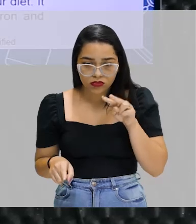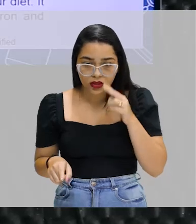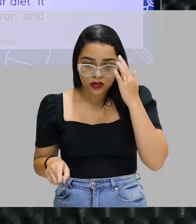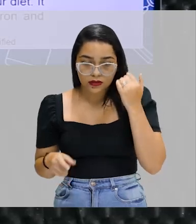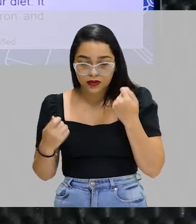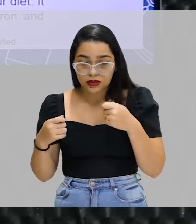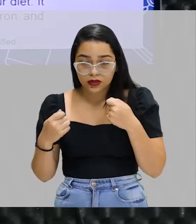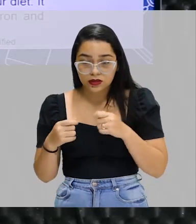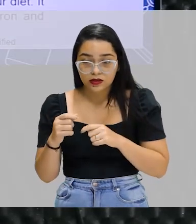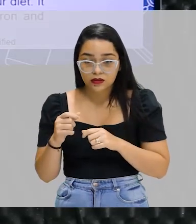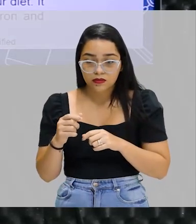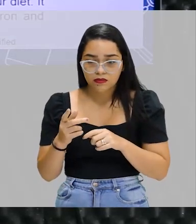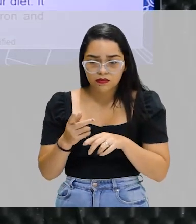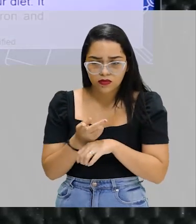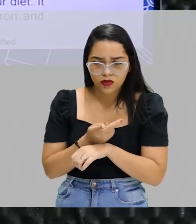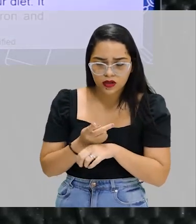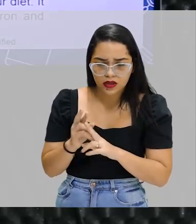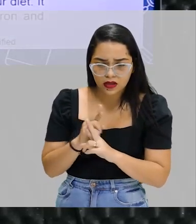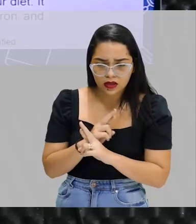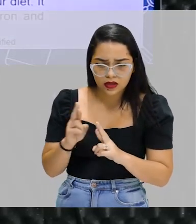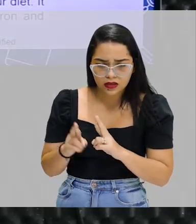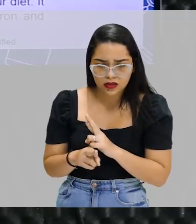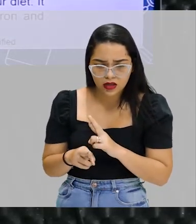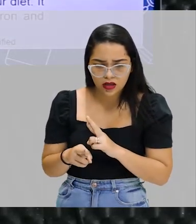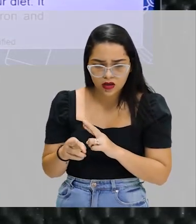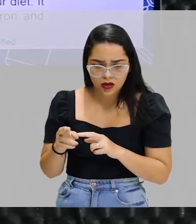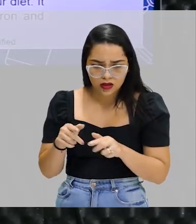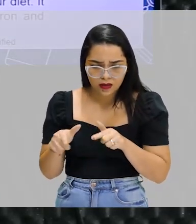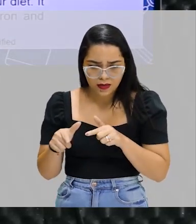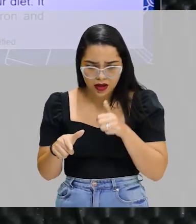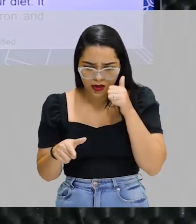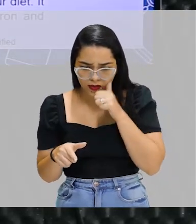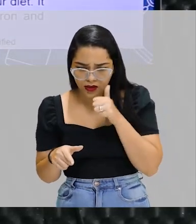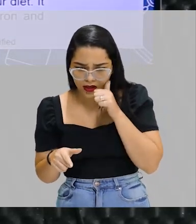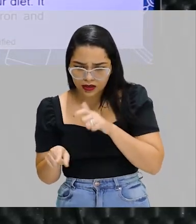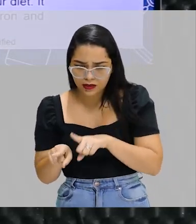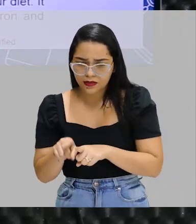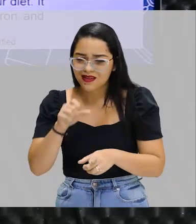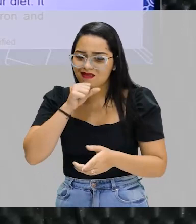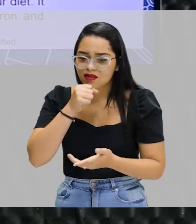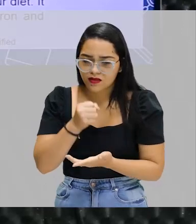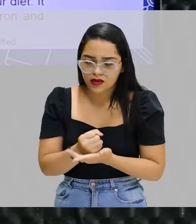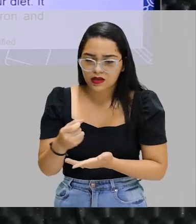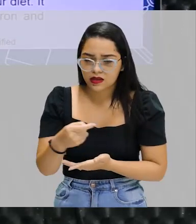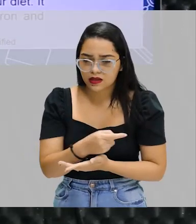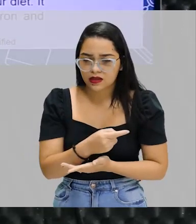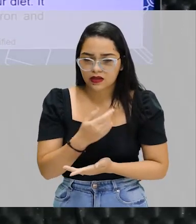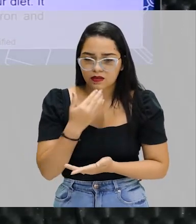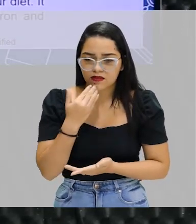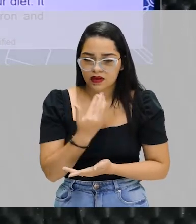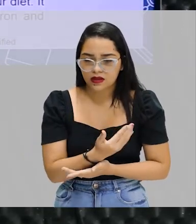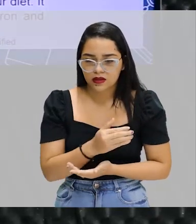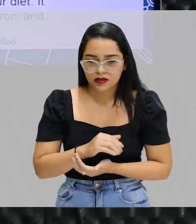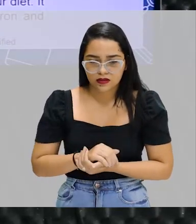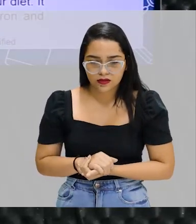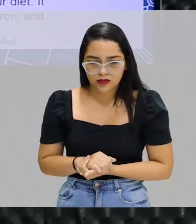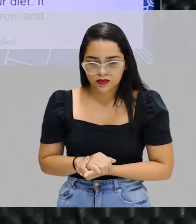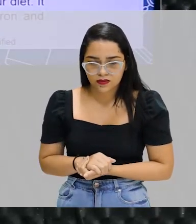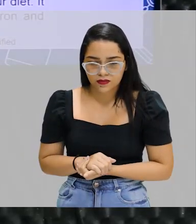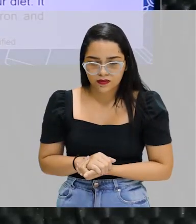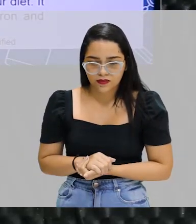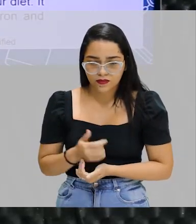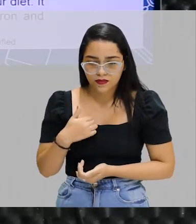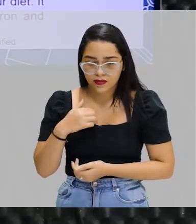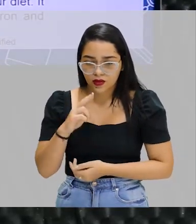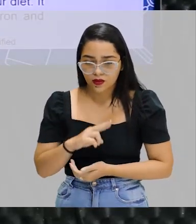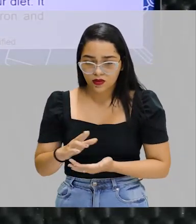tenho que procurar alguma coisa relacionada tarefa feminina, Velho Testamento, porque é isso que o enunciado me direcionou. Quando